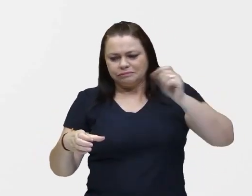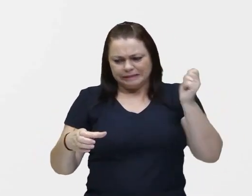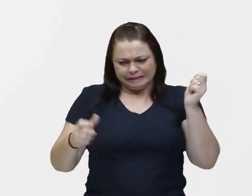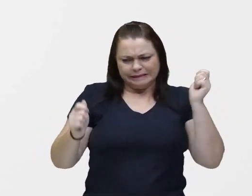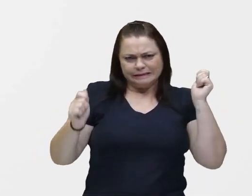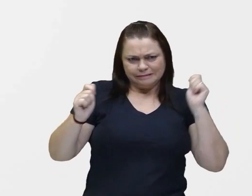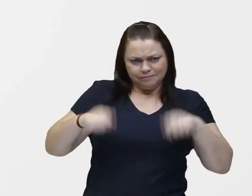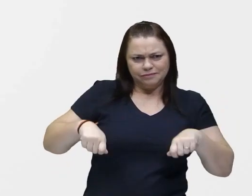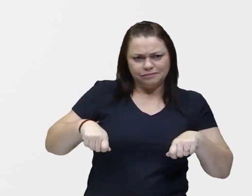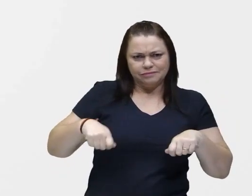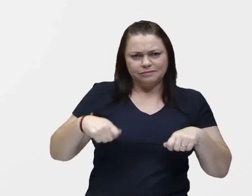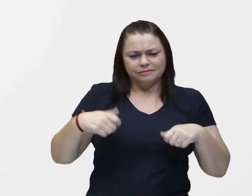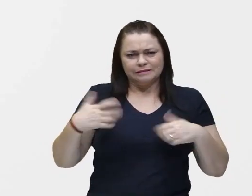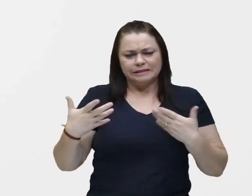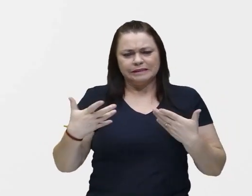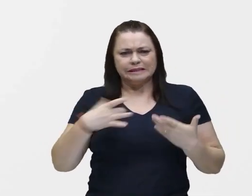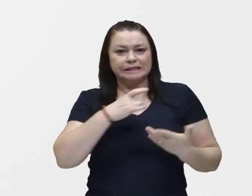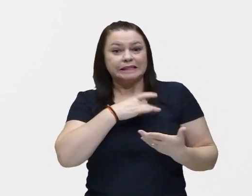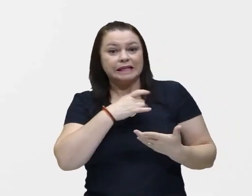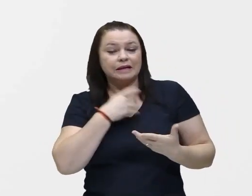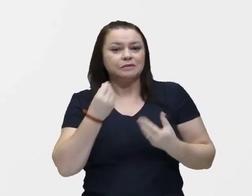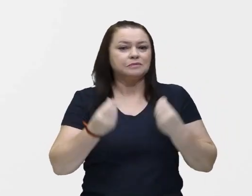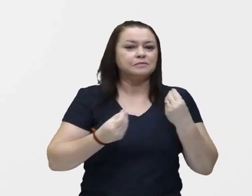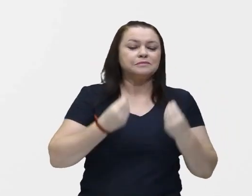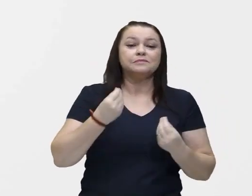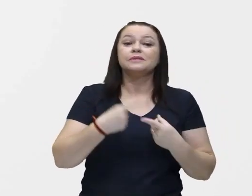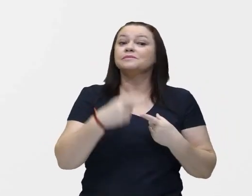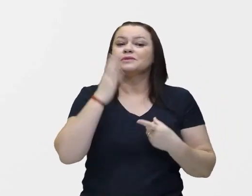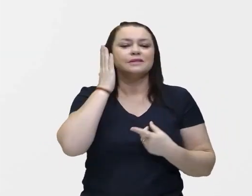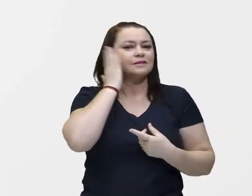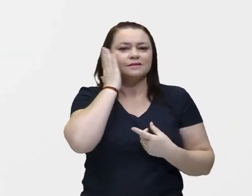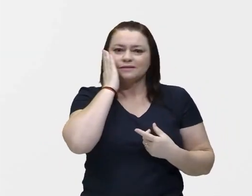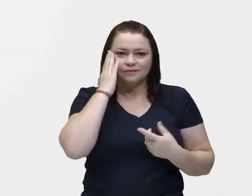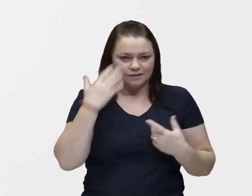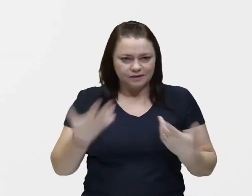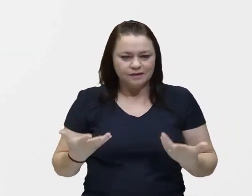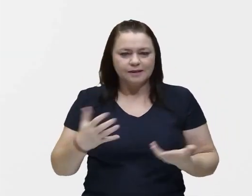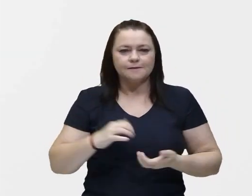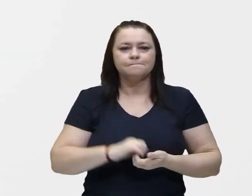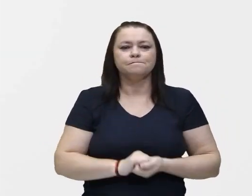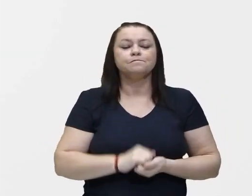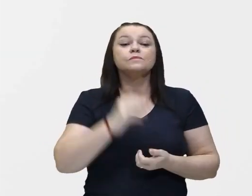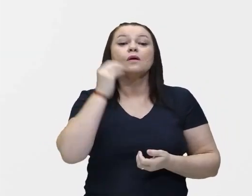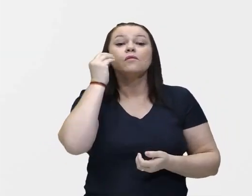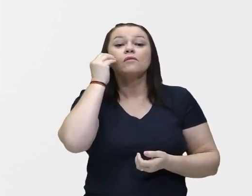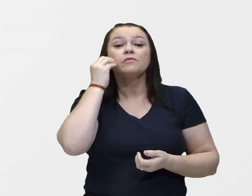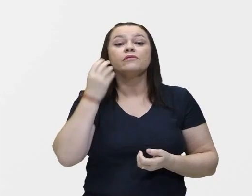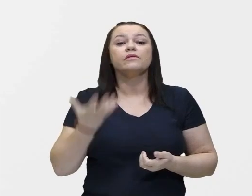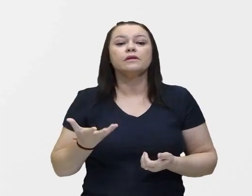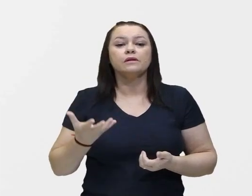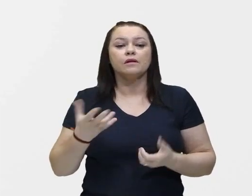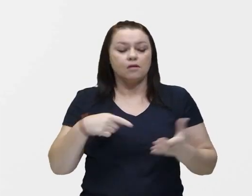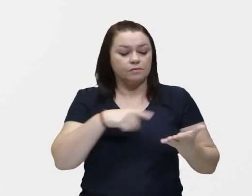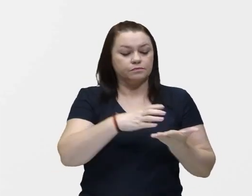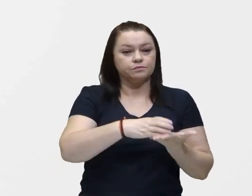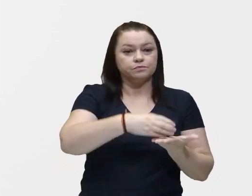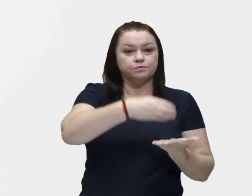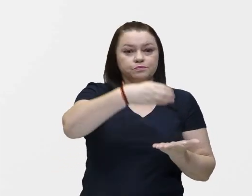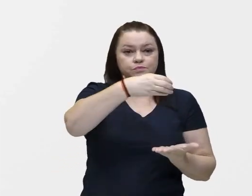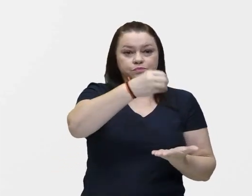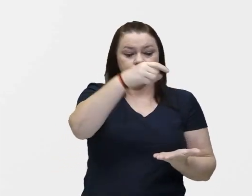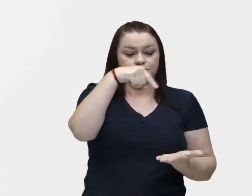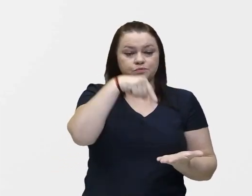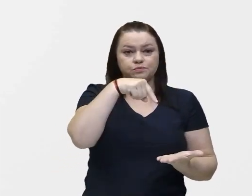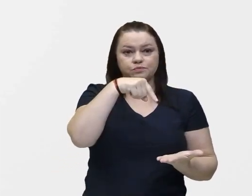para receber todo o líquido sem derramar. De olho aí na jarra e no litro. Verifique o